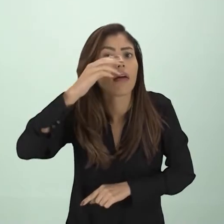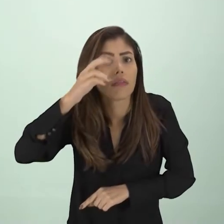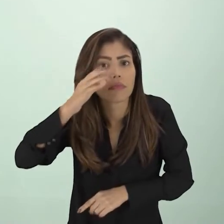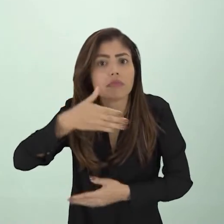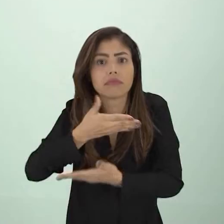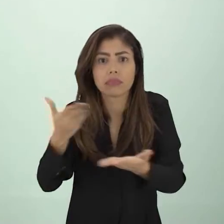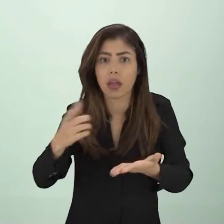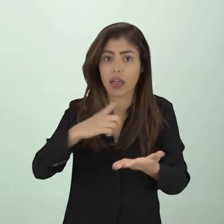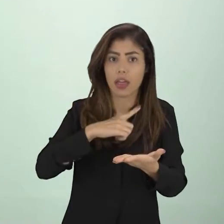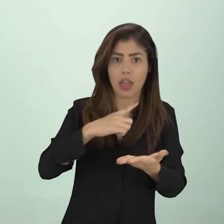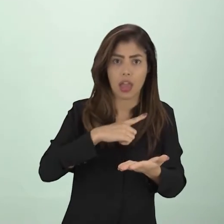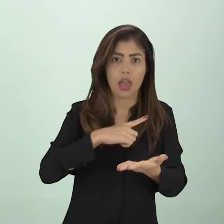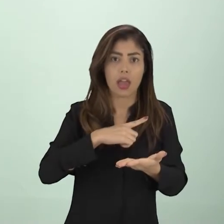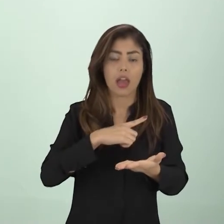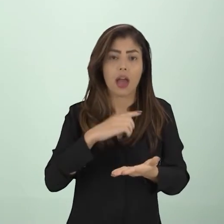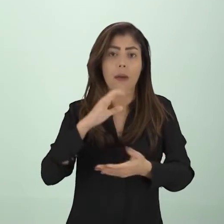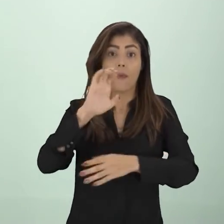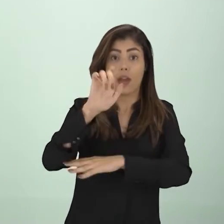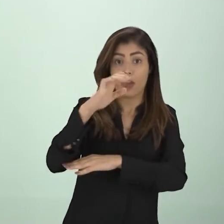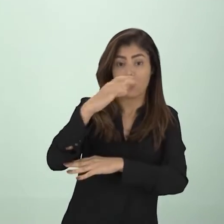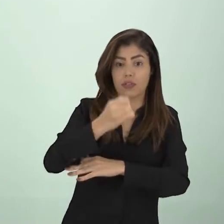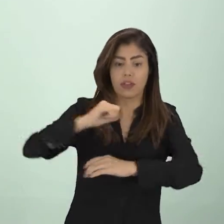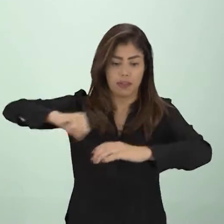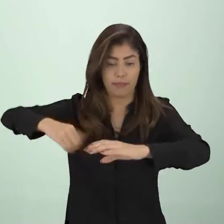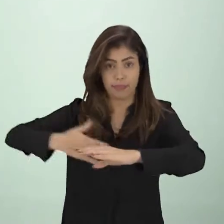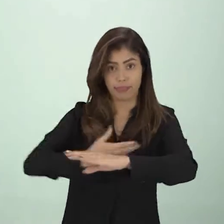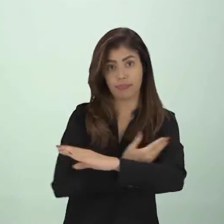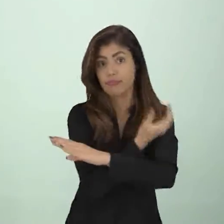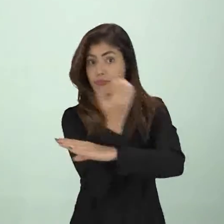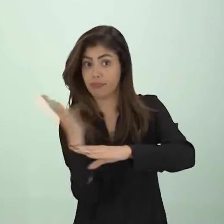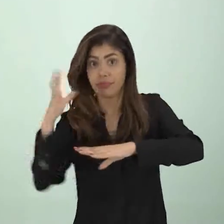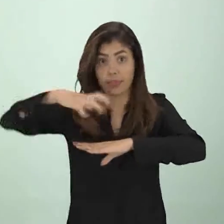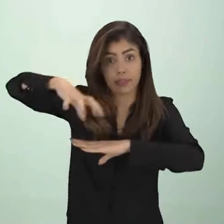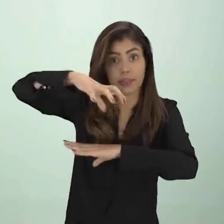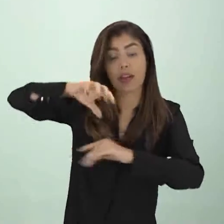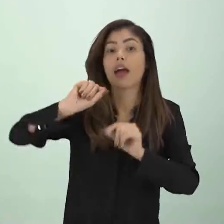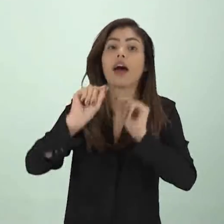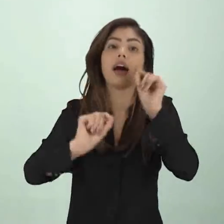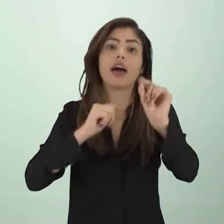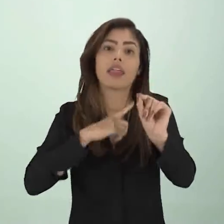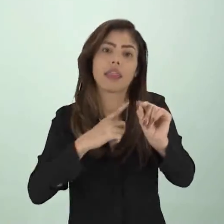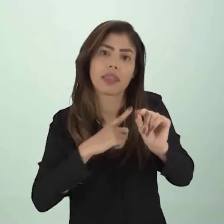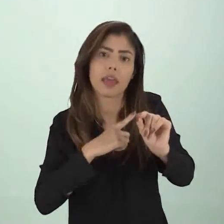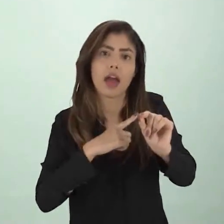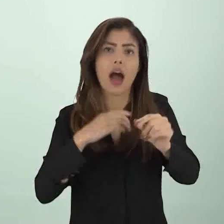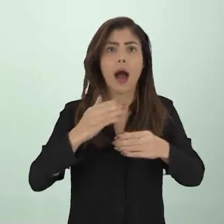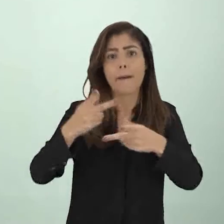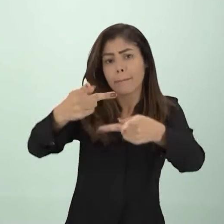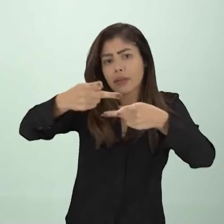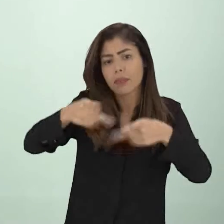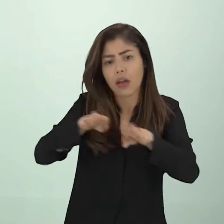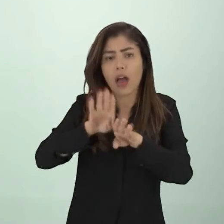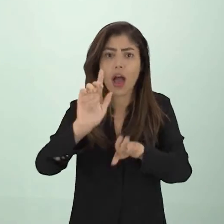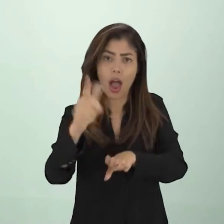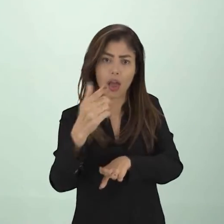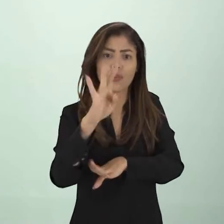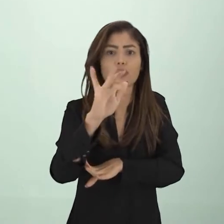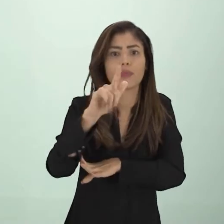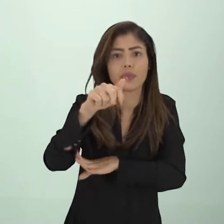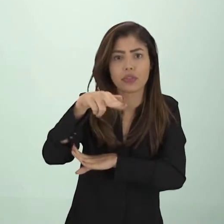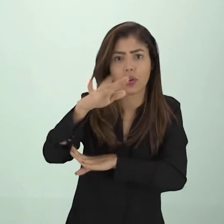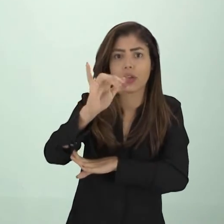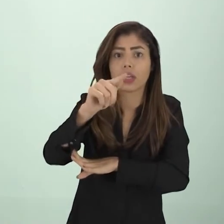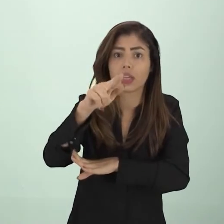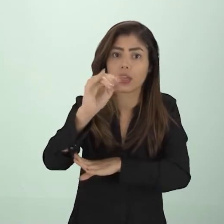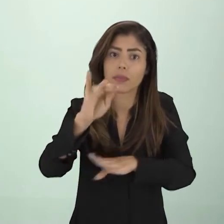interessantes, tá? Para um ecossistema, certo? Vocês viram que para ter essa participação dos